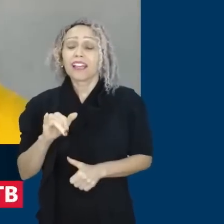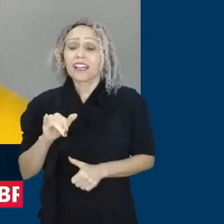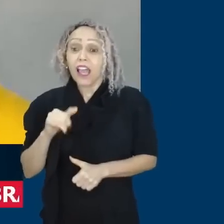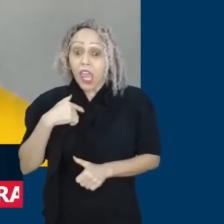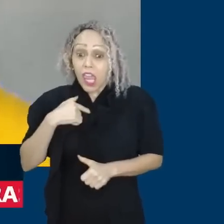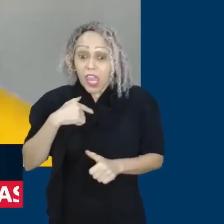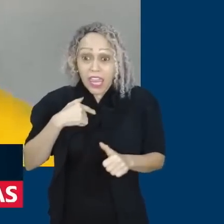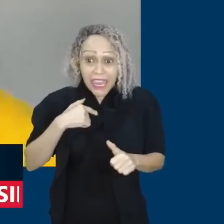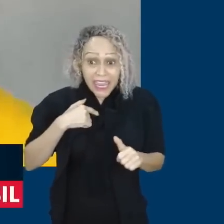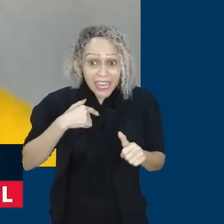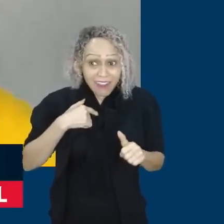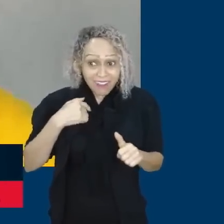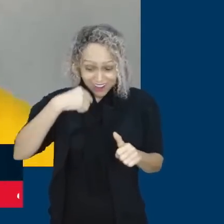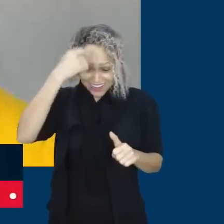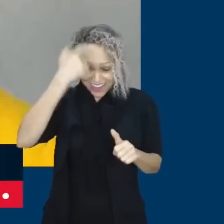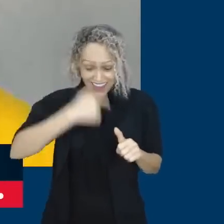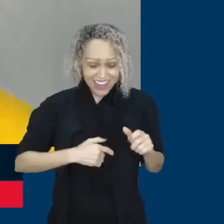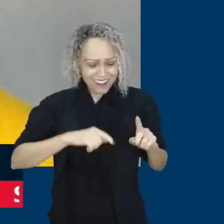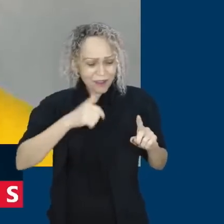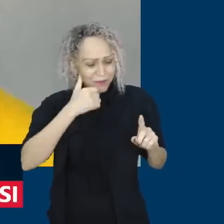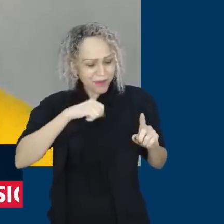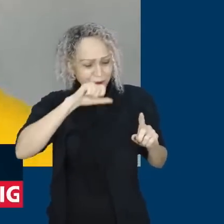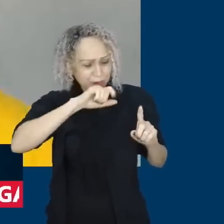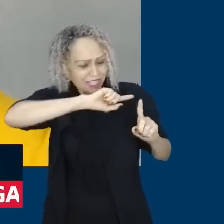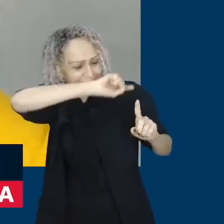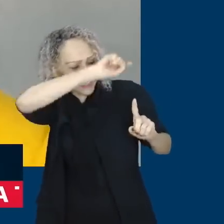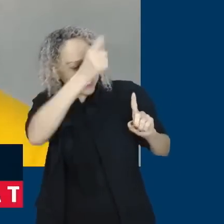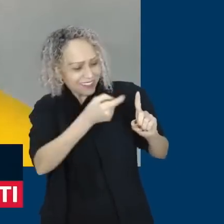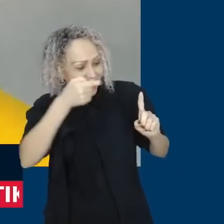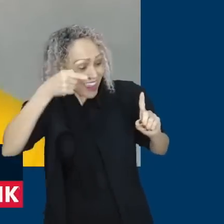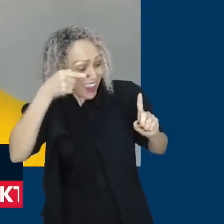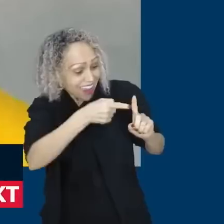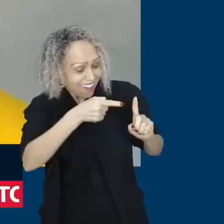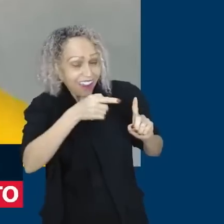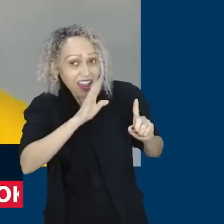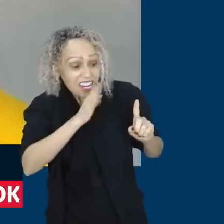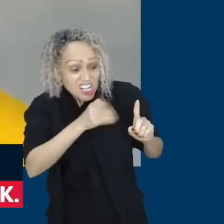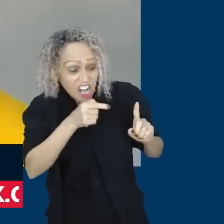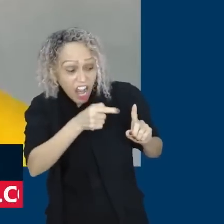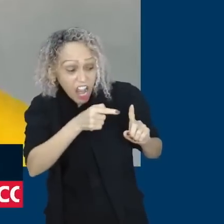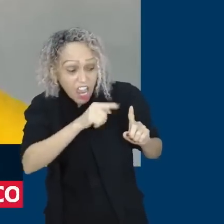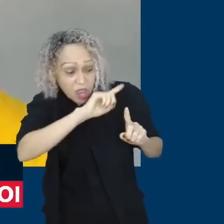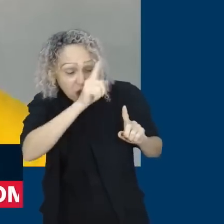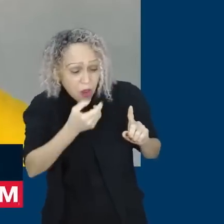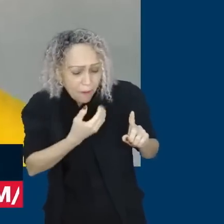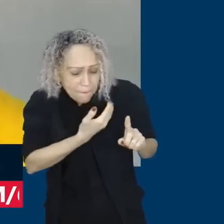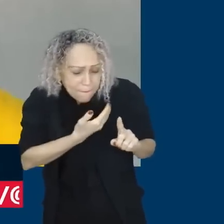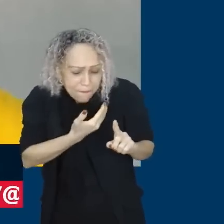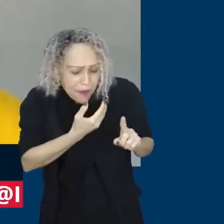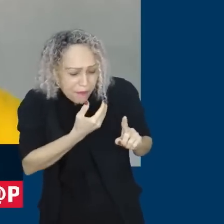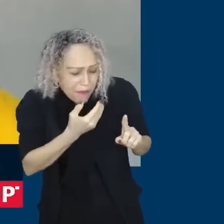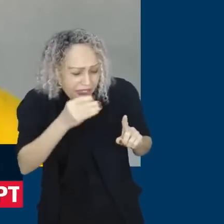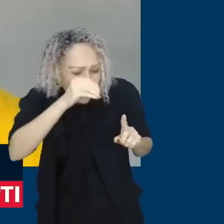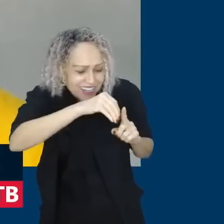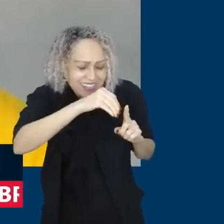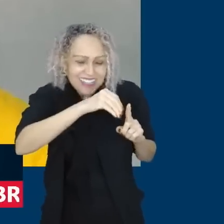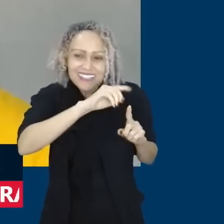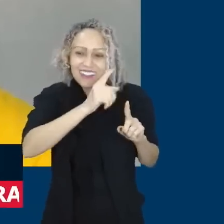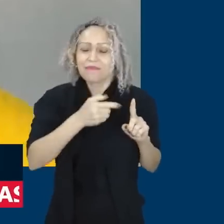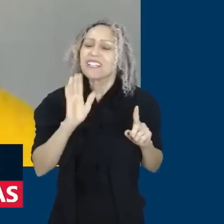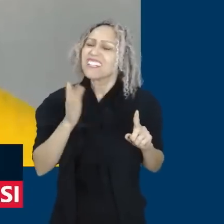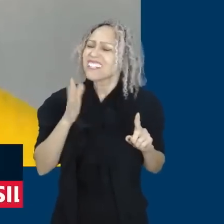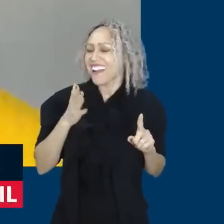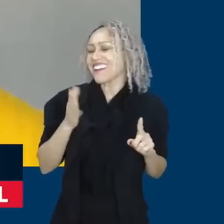da minha mãe, porque a minha mãe foi uma das fundadoras do Partido dos Trabalhadores e Trabalhadoras. Então, as mulheres,